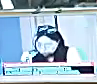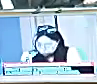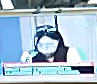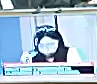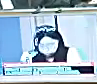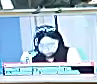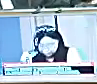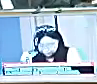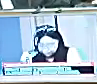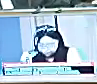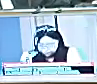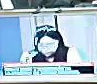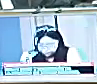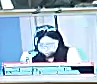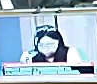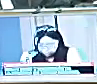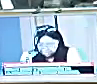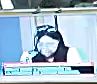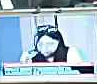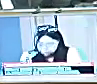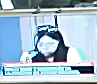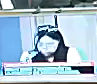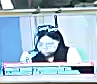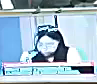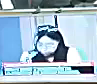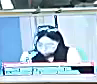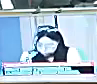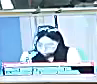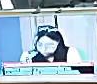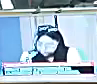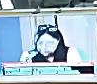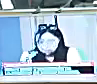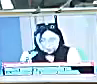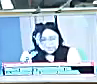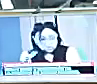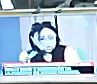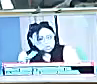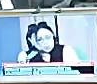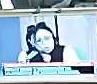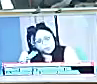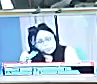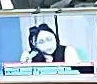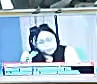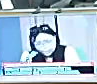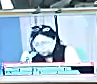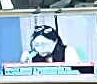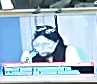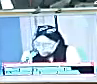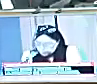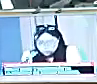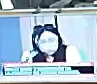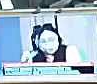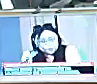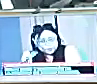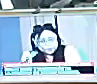público de maneira independente as ingerências políticas bem como ao mesmo tempo promover para os servidores